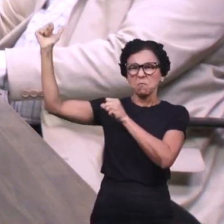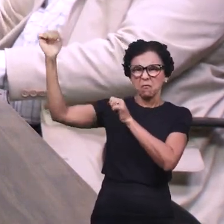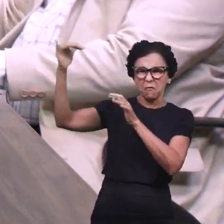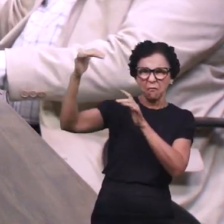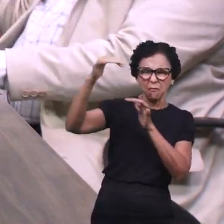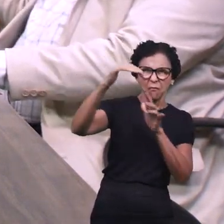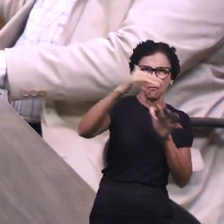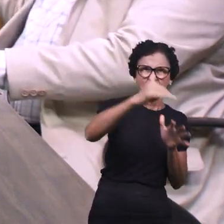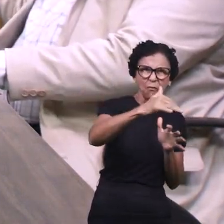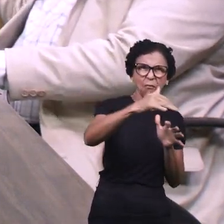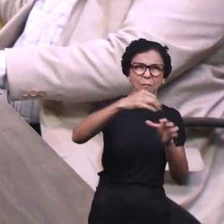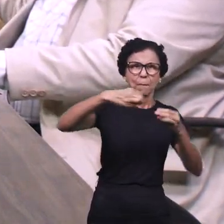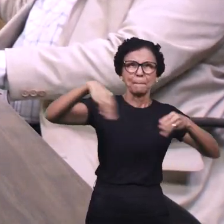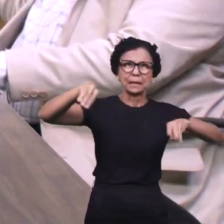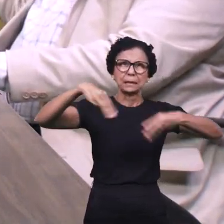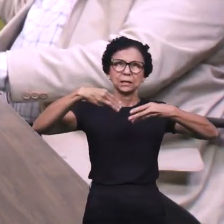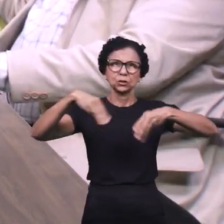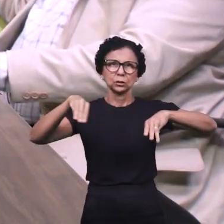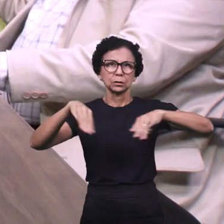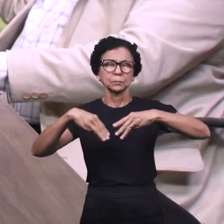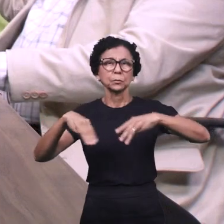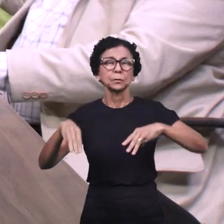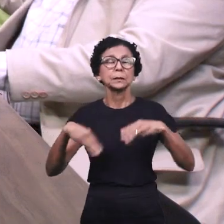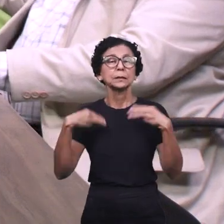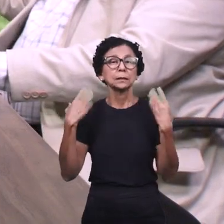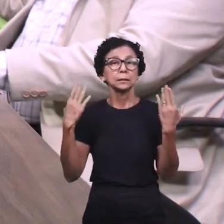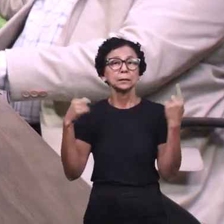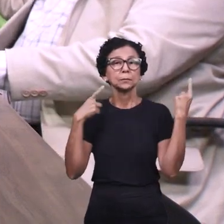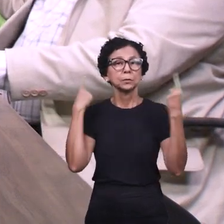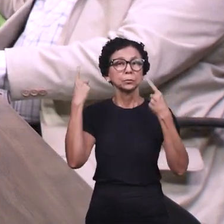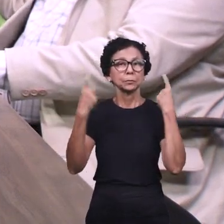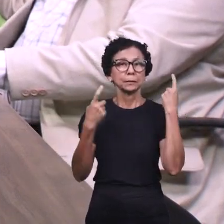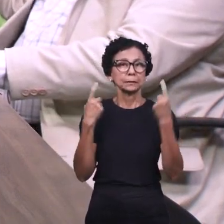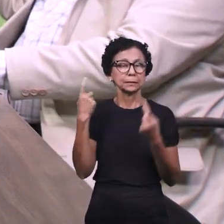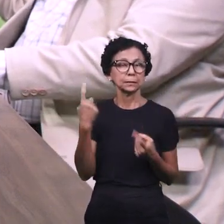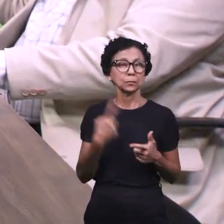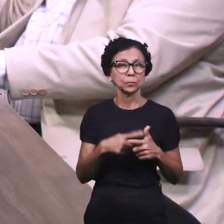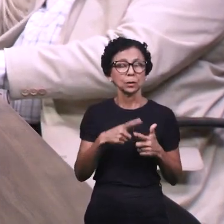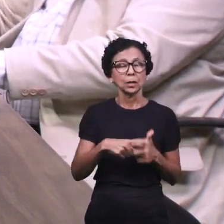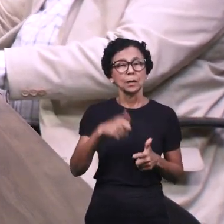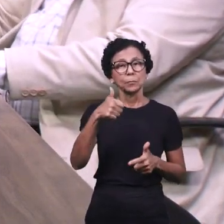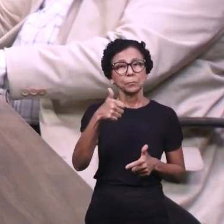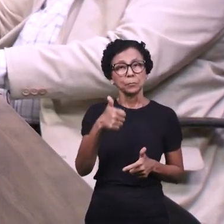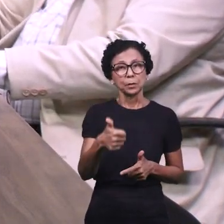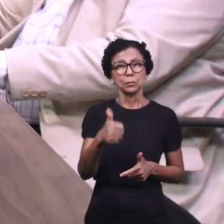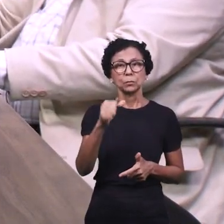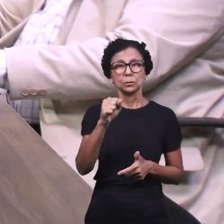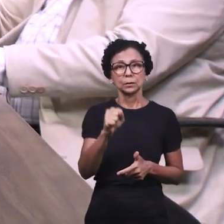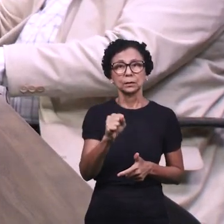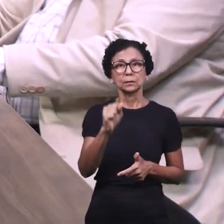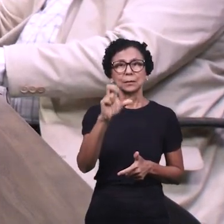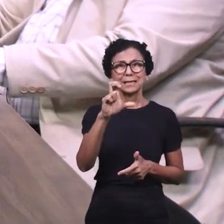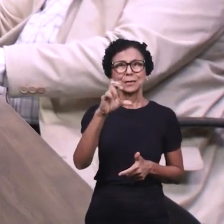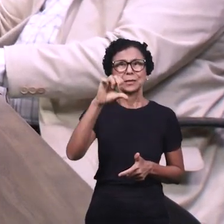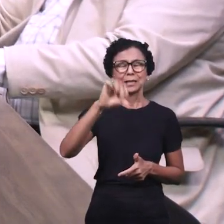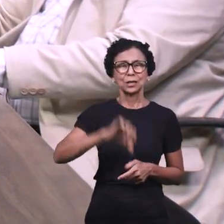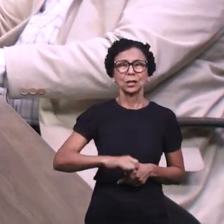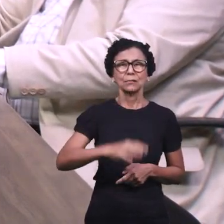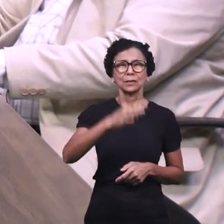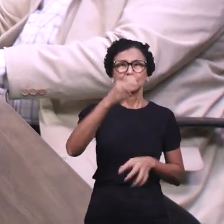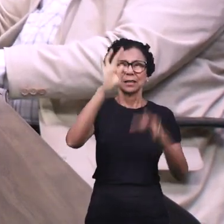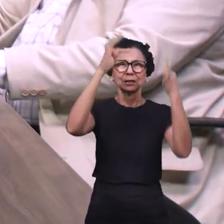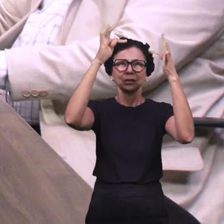eletromagnética. E essa é a preocupação, porque nessa época de 1859, a tecnologia era muito inferior do que nós temos